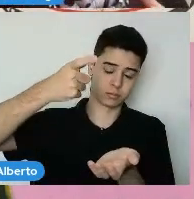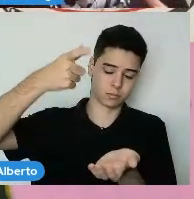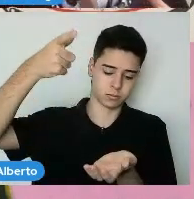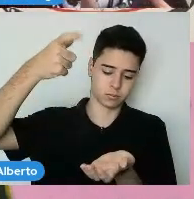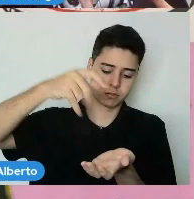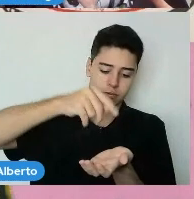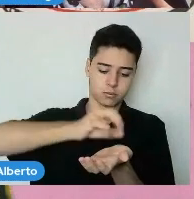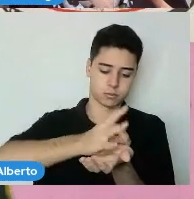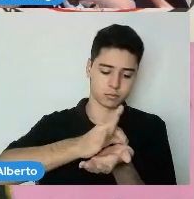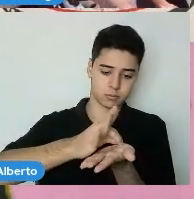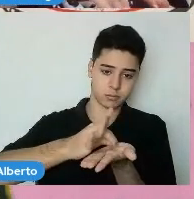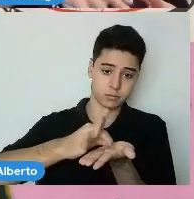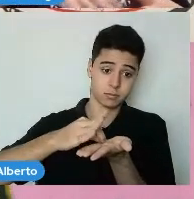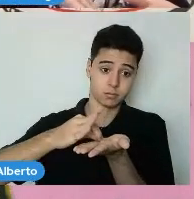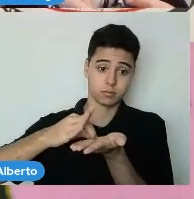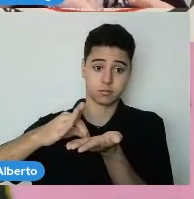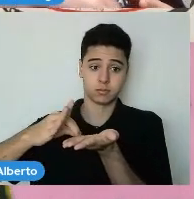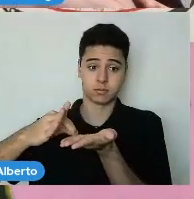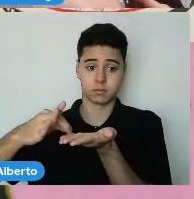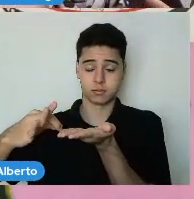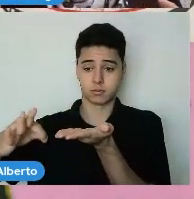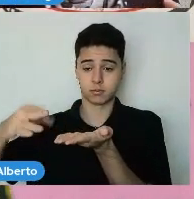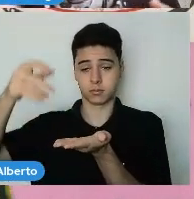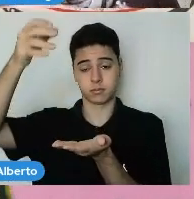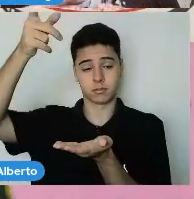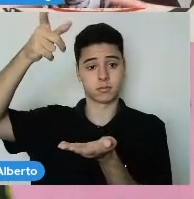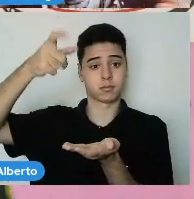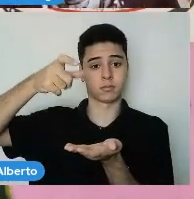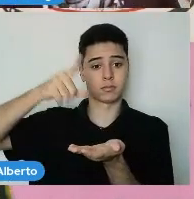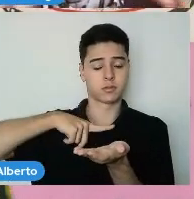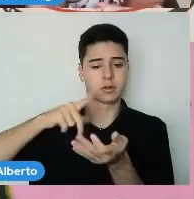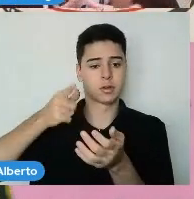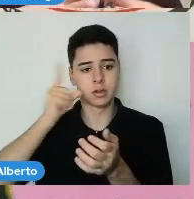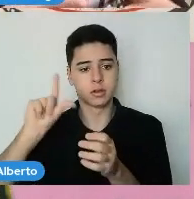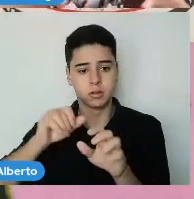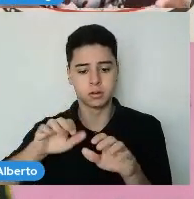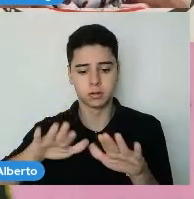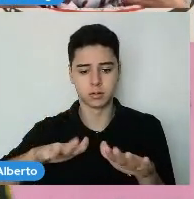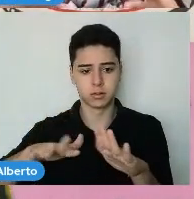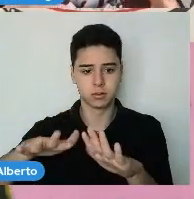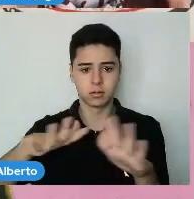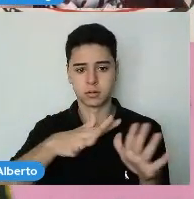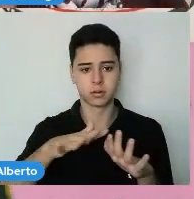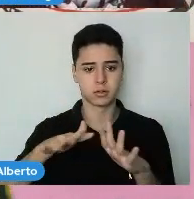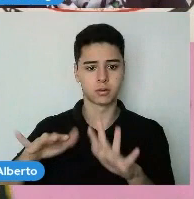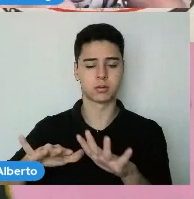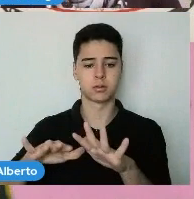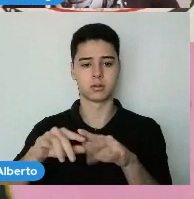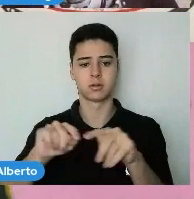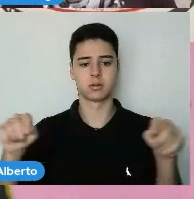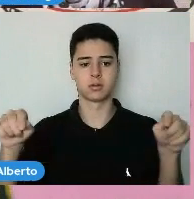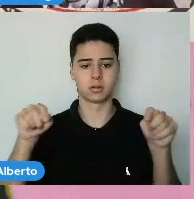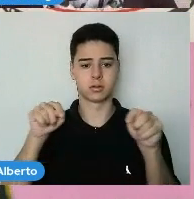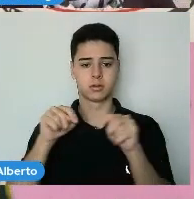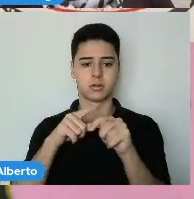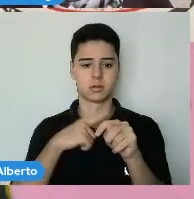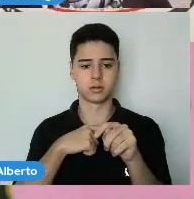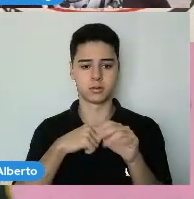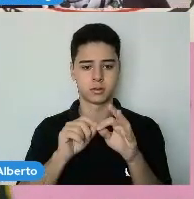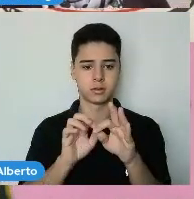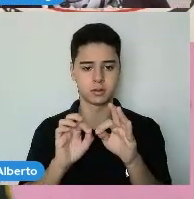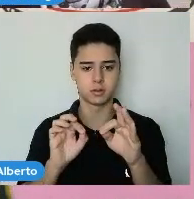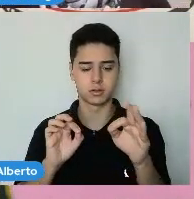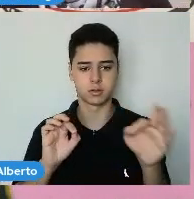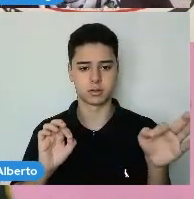é um é como se tivesse acontecido um terremoto, assim, na sala, e a sala tivesse rasgada, sabe. É